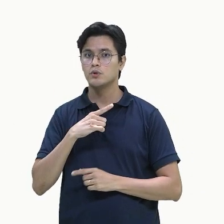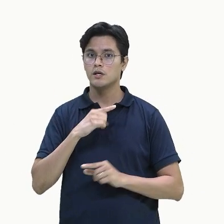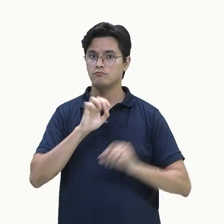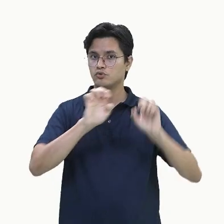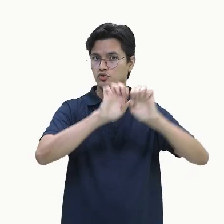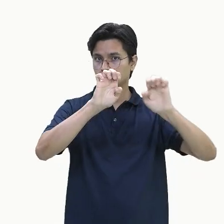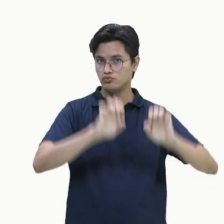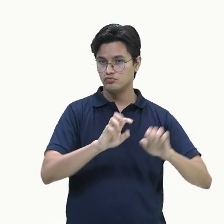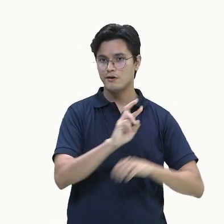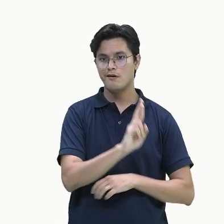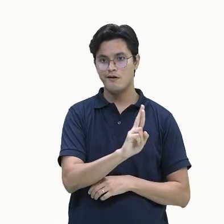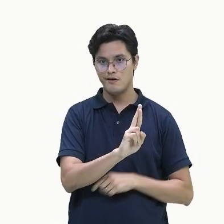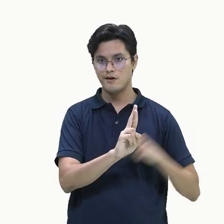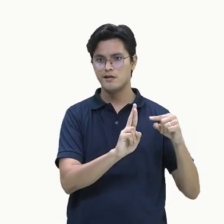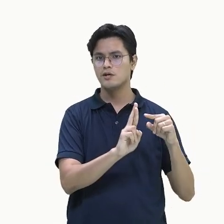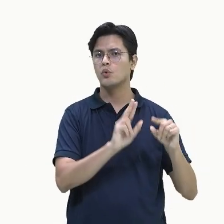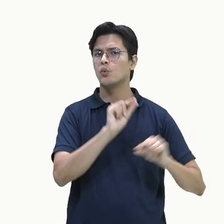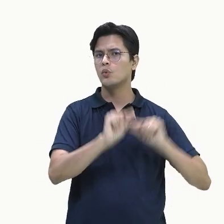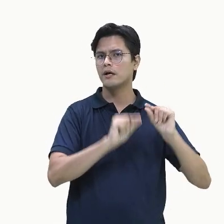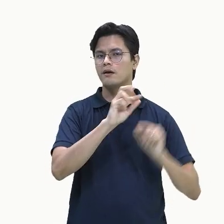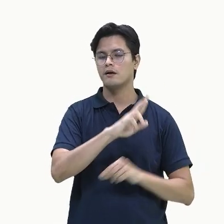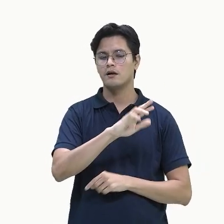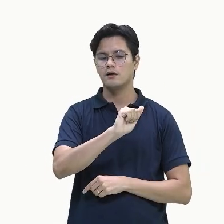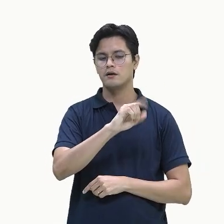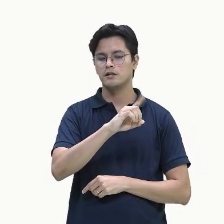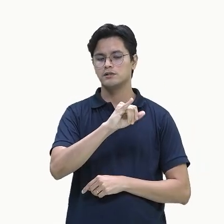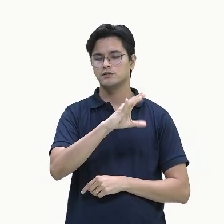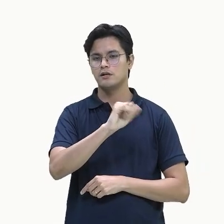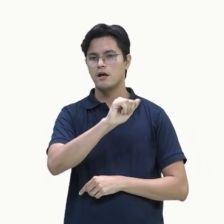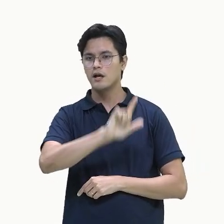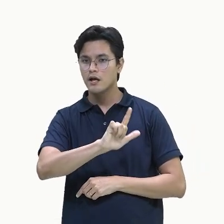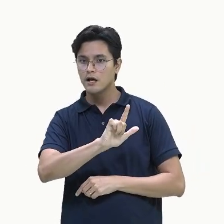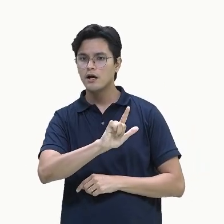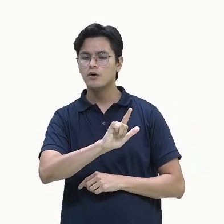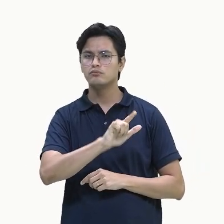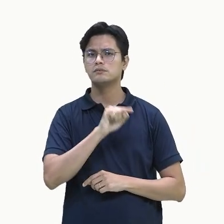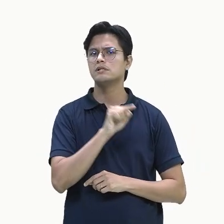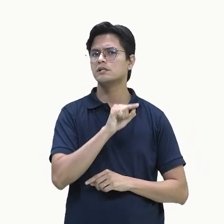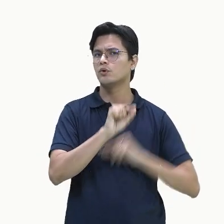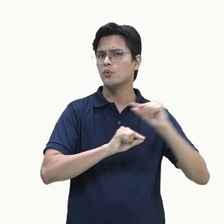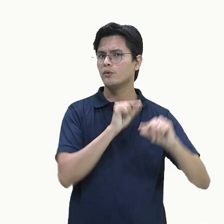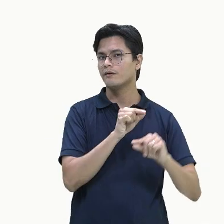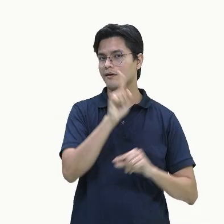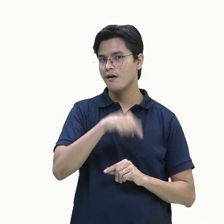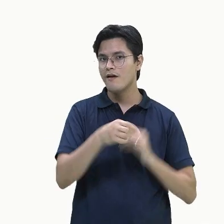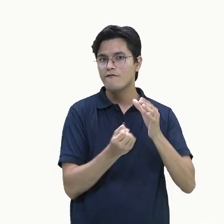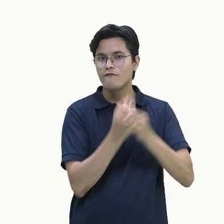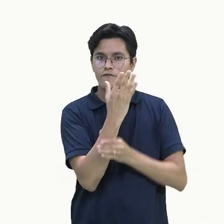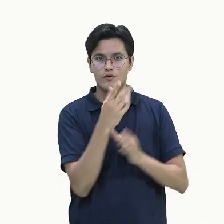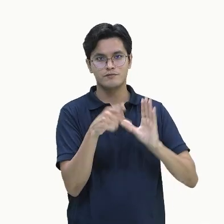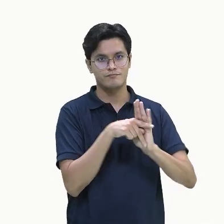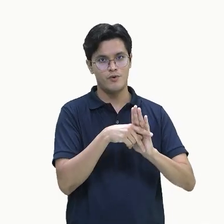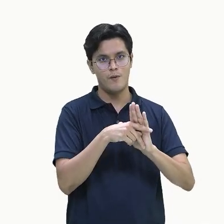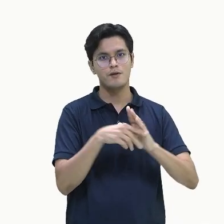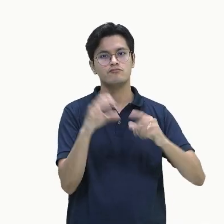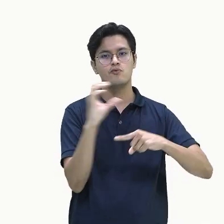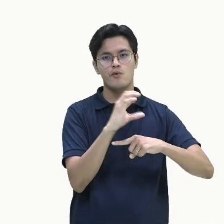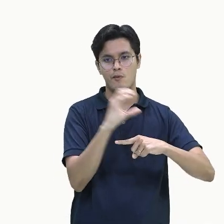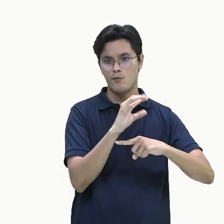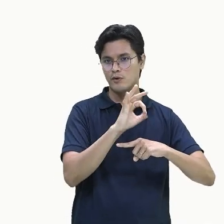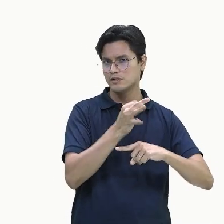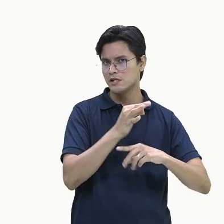R, tá? Que é um radical. Esse radical, ele é uma fonte de carbono, tá? Então, ela pode ser